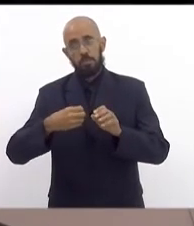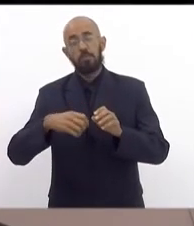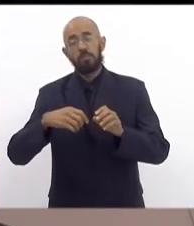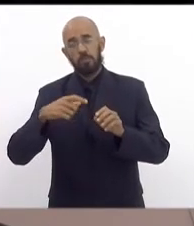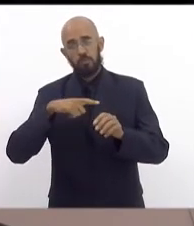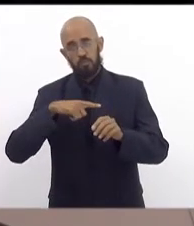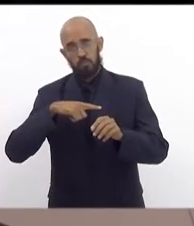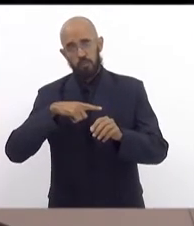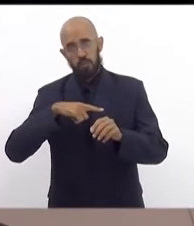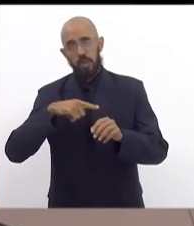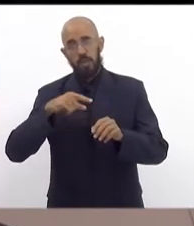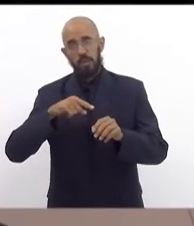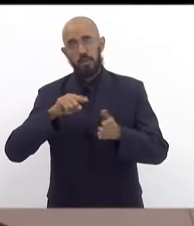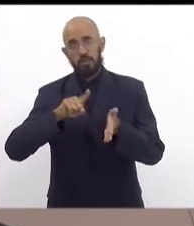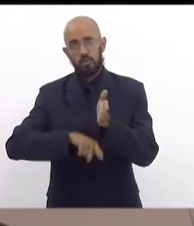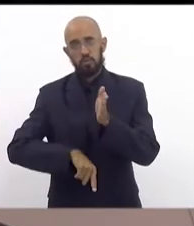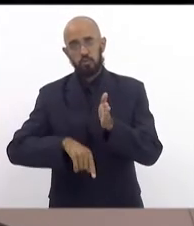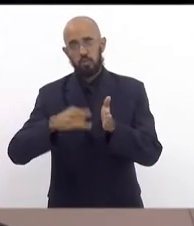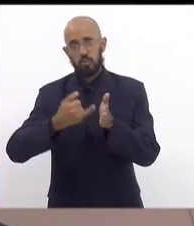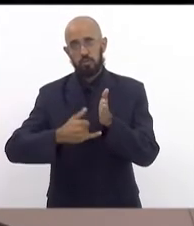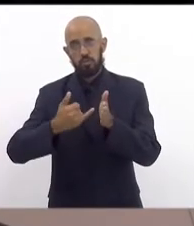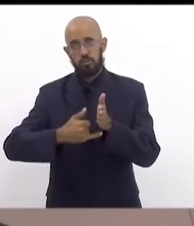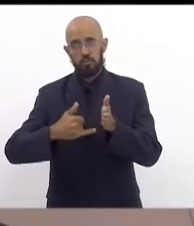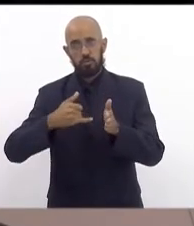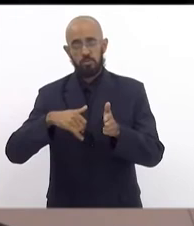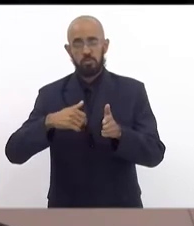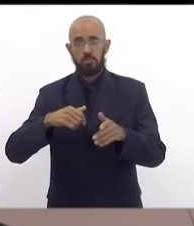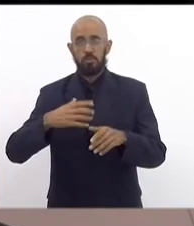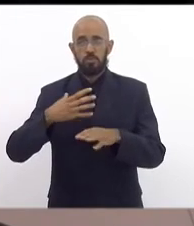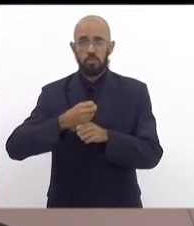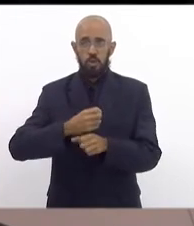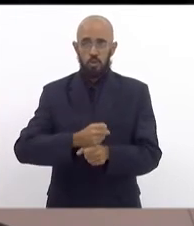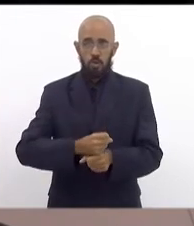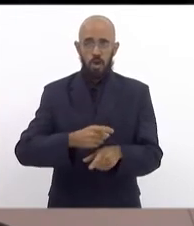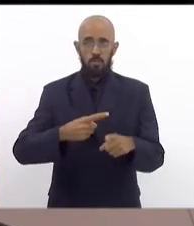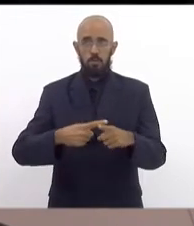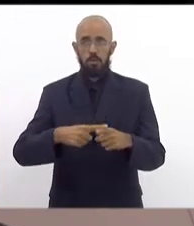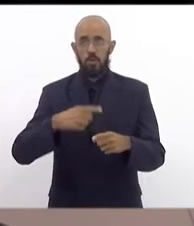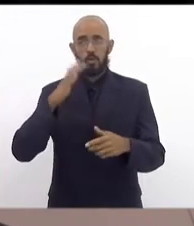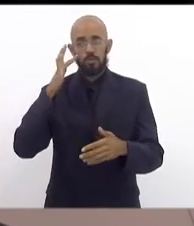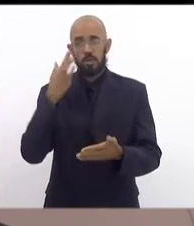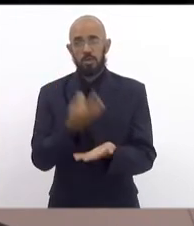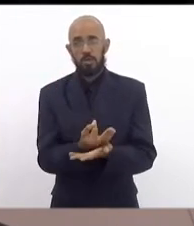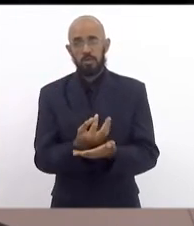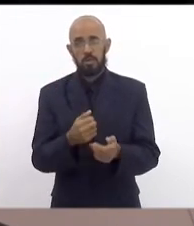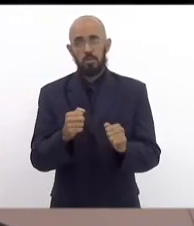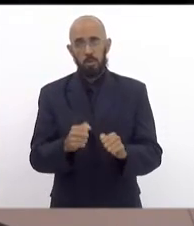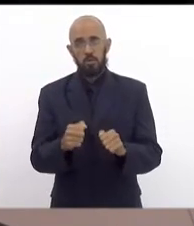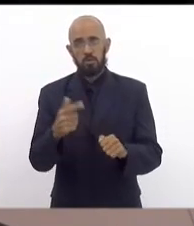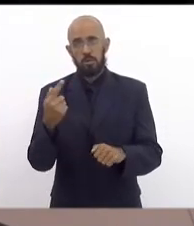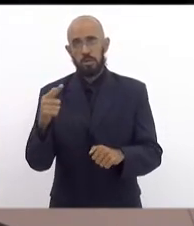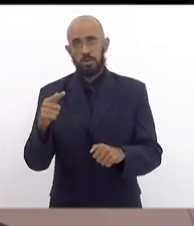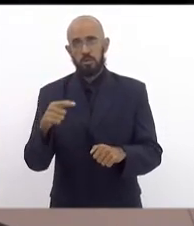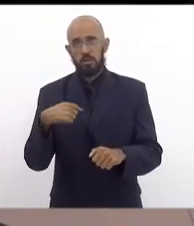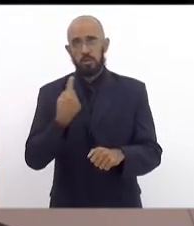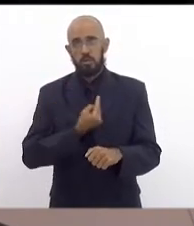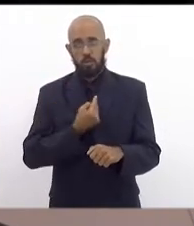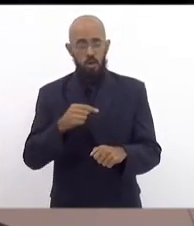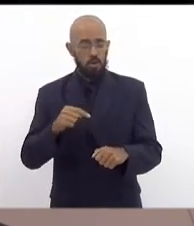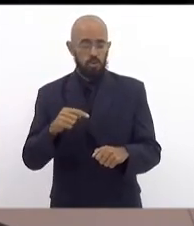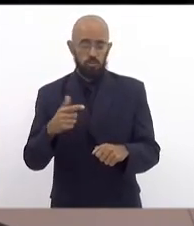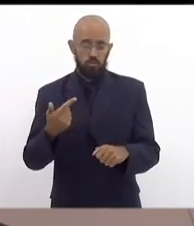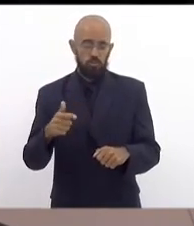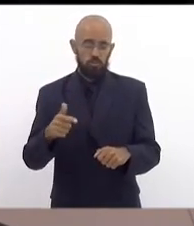na Mania melhor maneira que a gente chegar que com certeza eu posso garantir que os colegas lá não estão